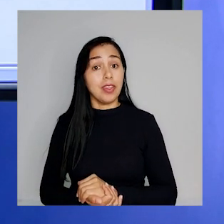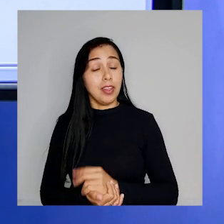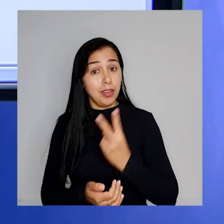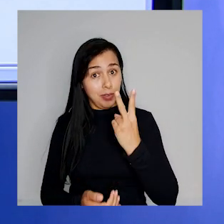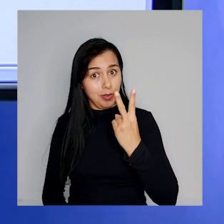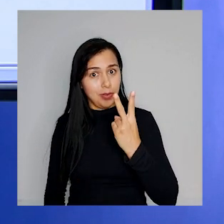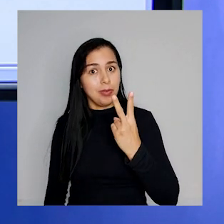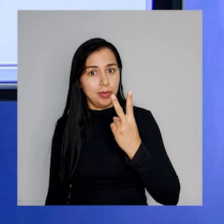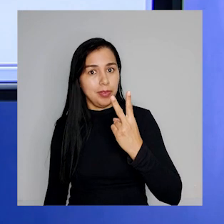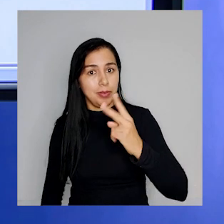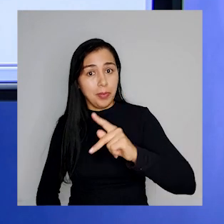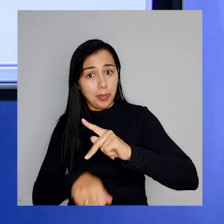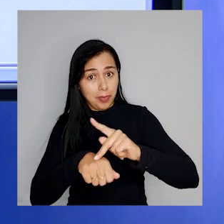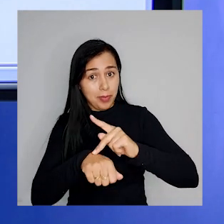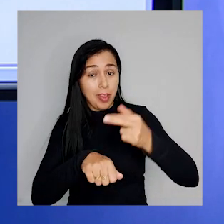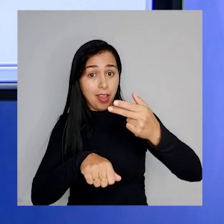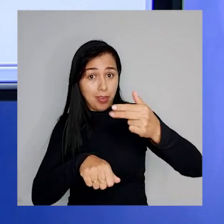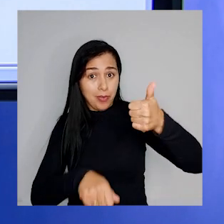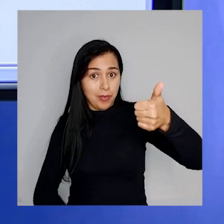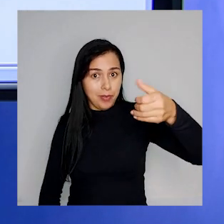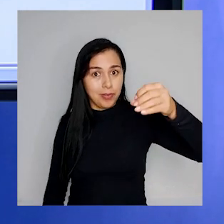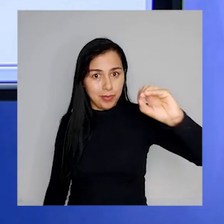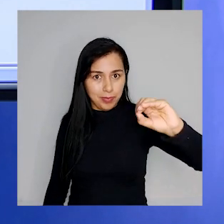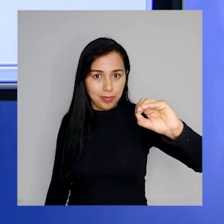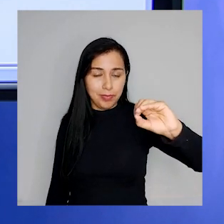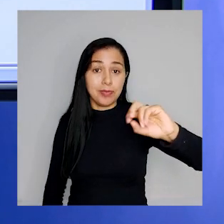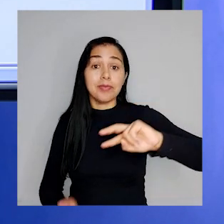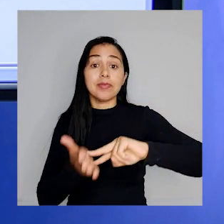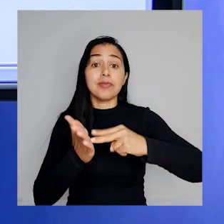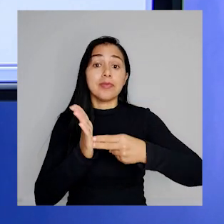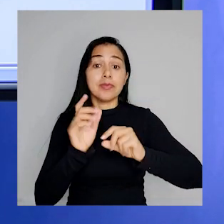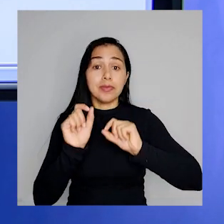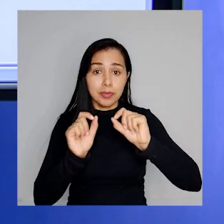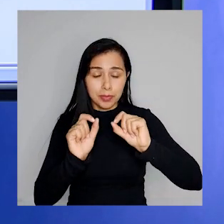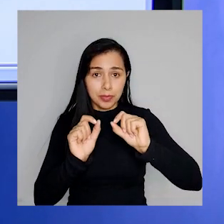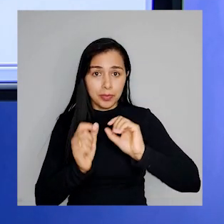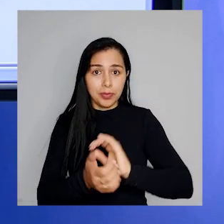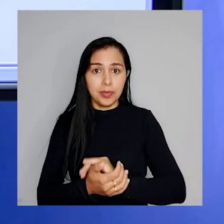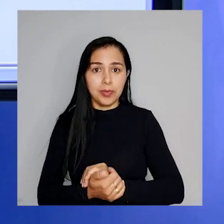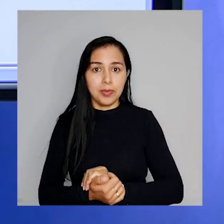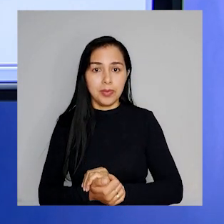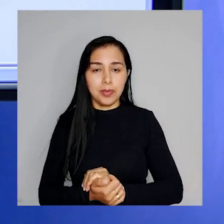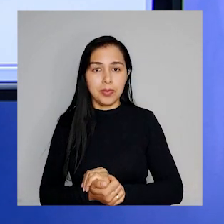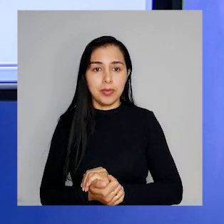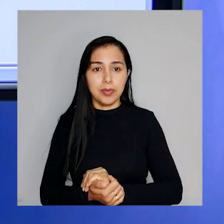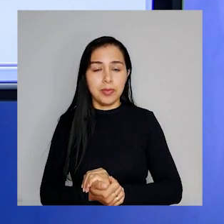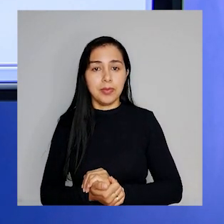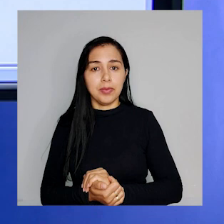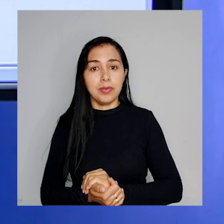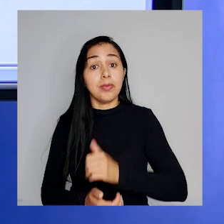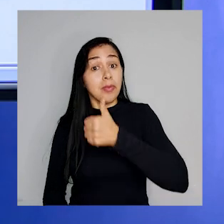pinos pretos igual a 10 pontos, eu posso concluir